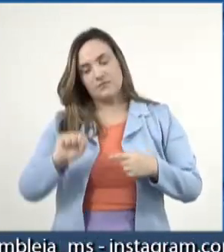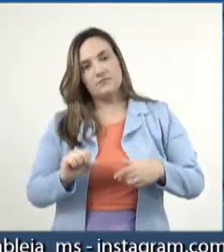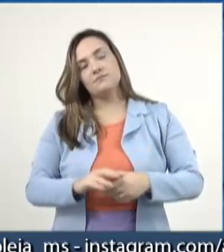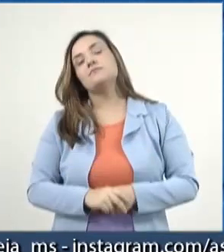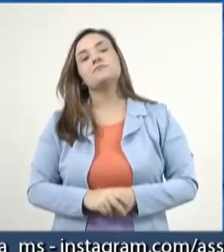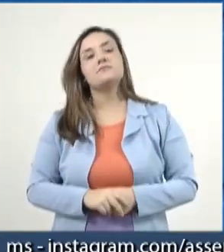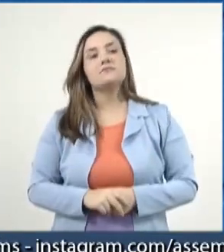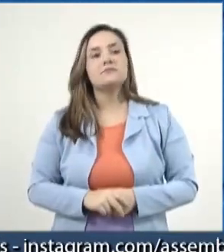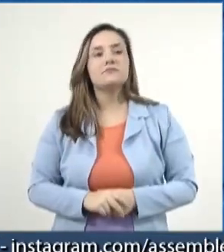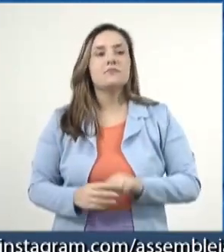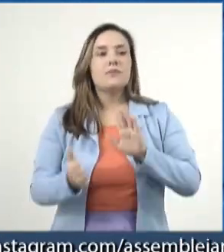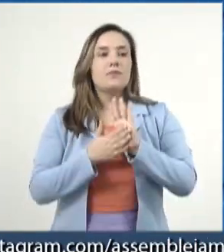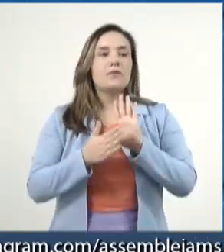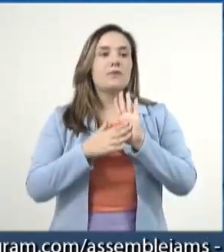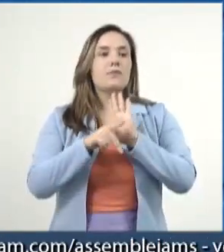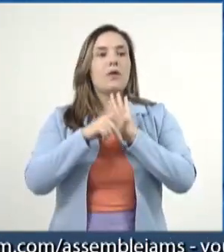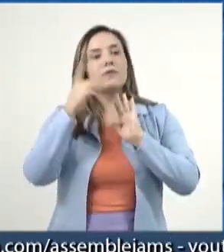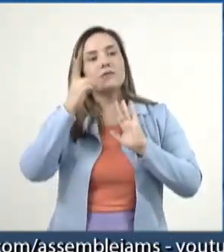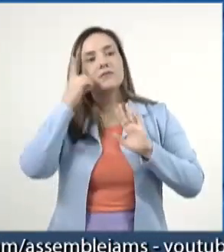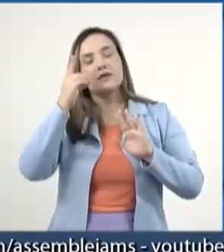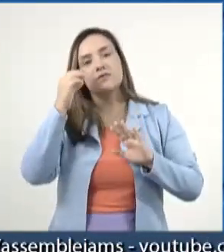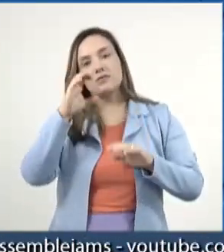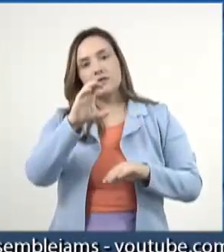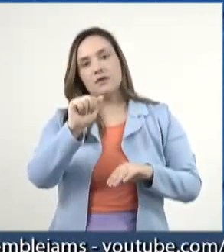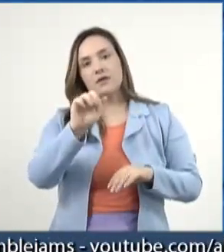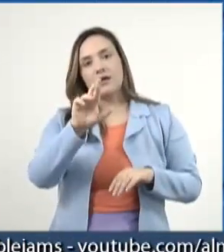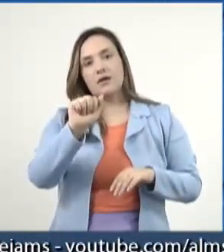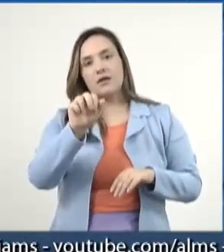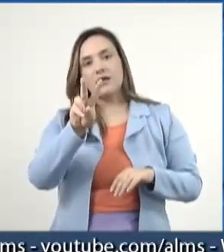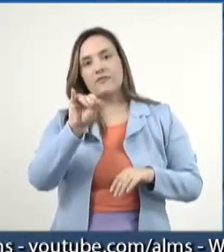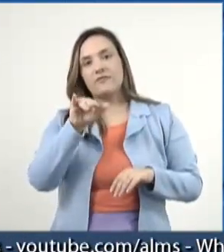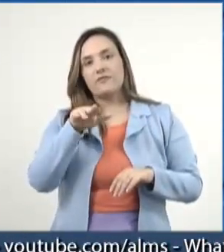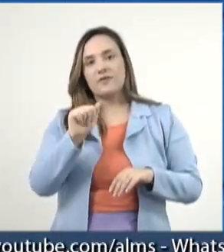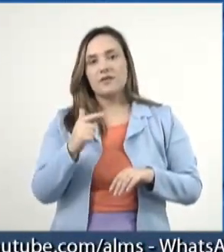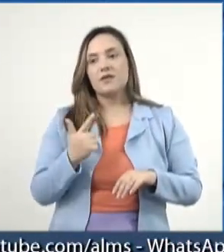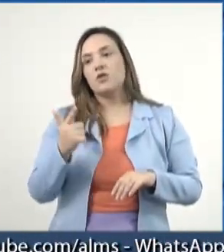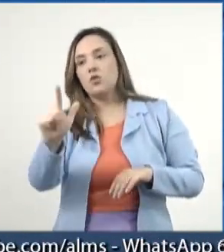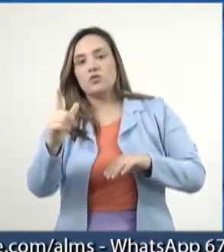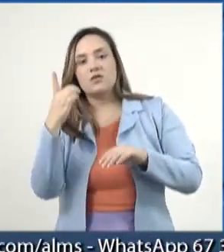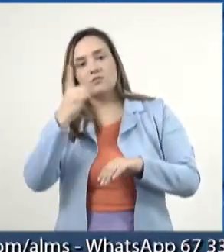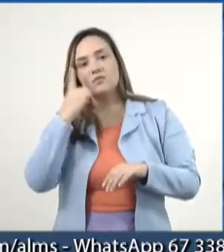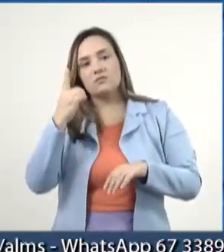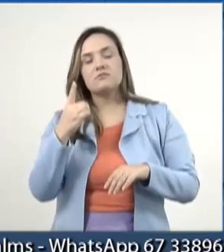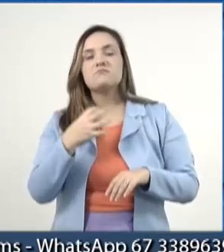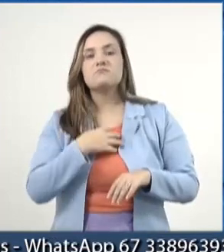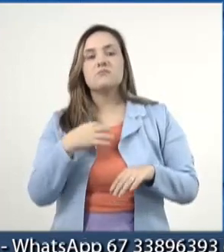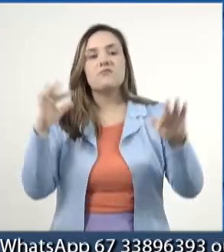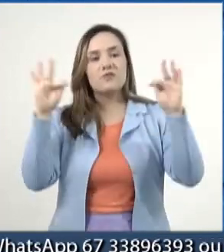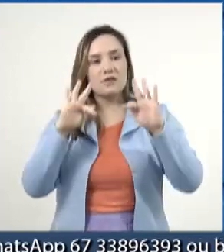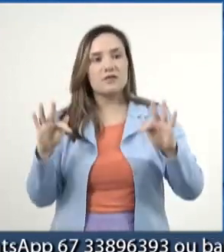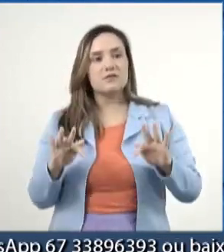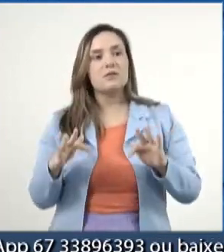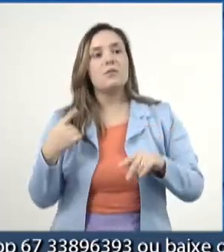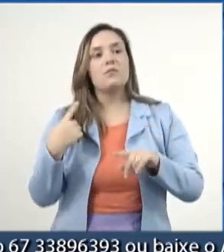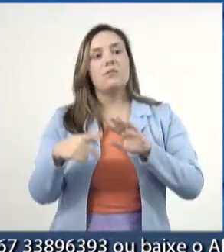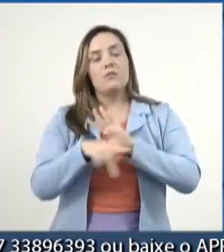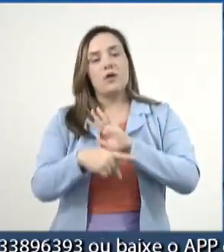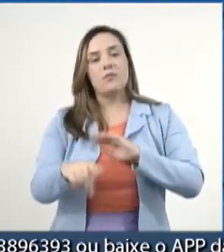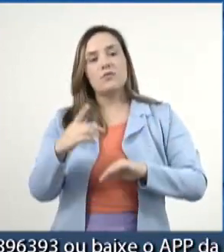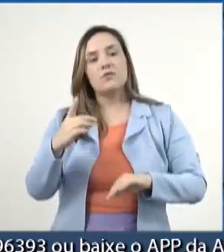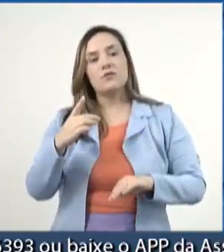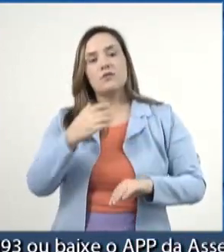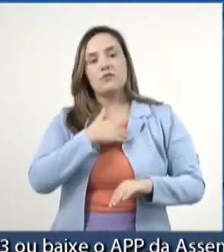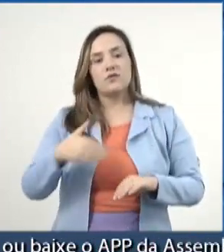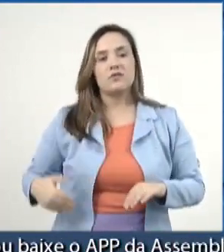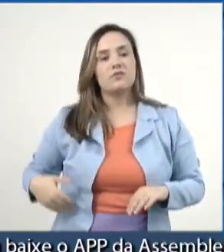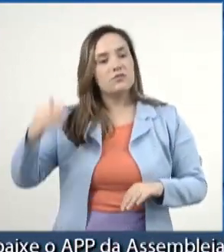Sul, por proposição do deputado Caravina e demais parlamentares, congratula-se com o excelentíssimo senhor Reinaldo Azambuja,